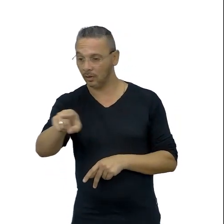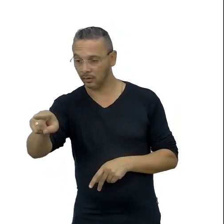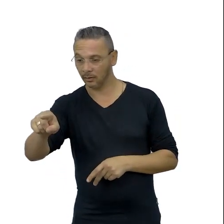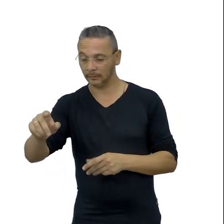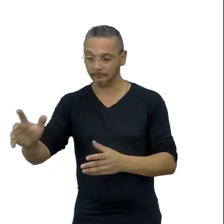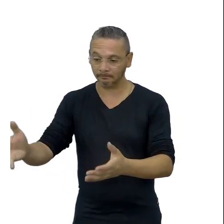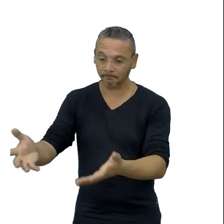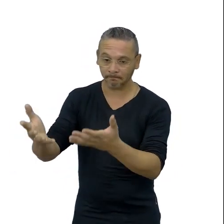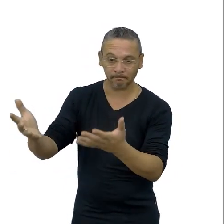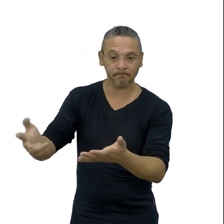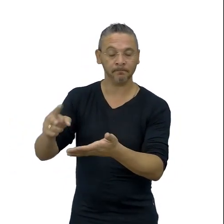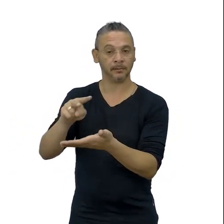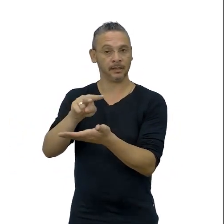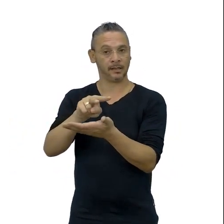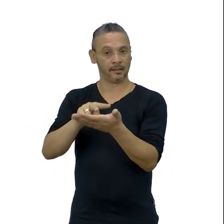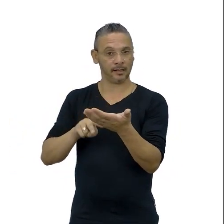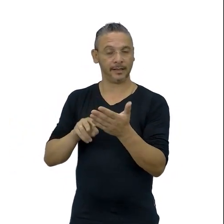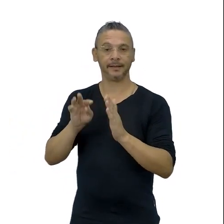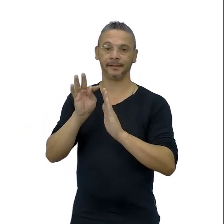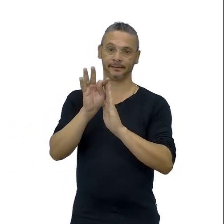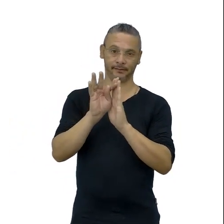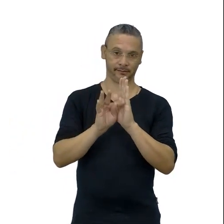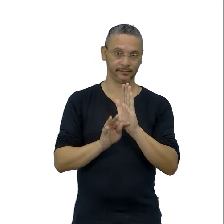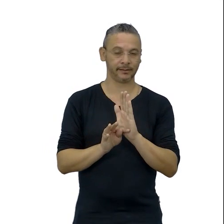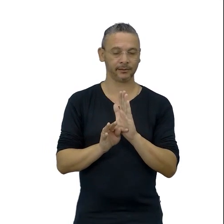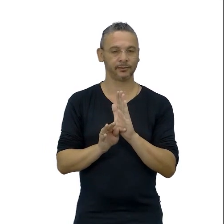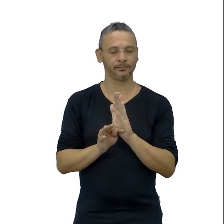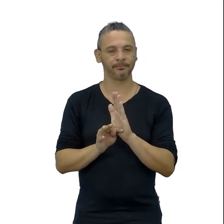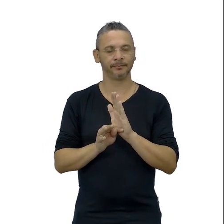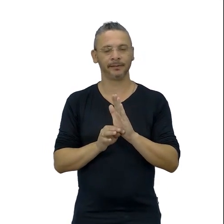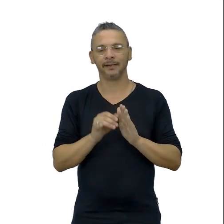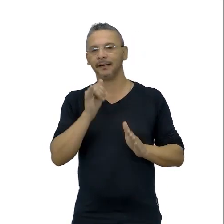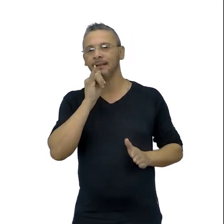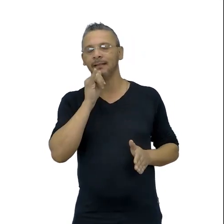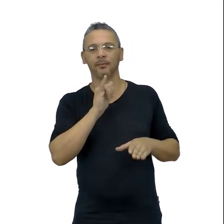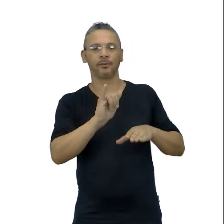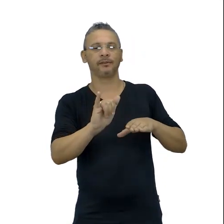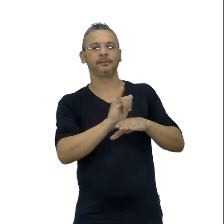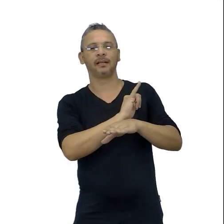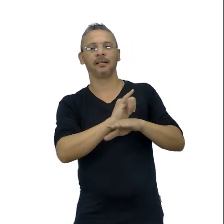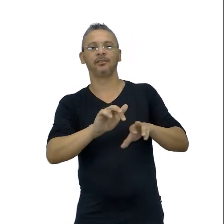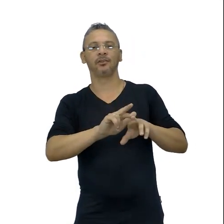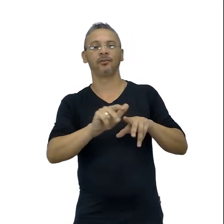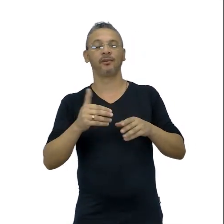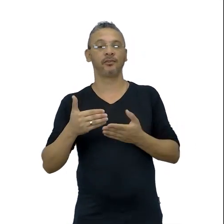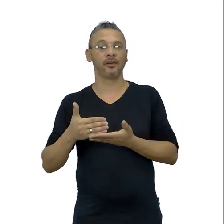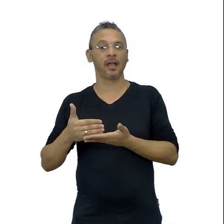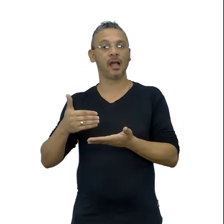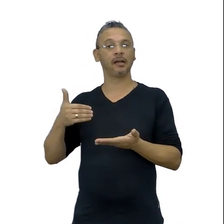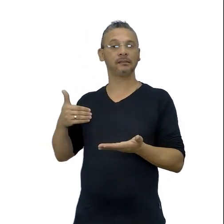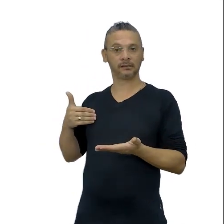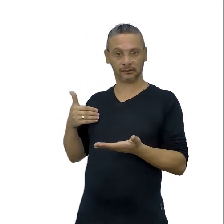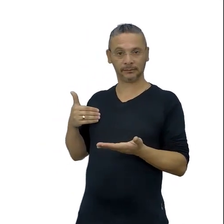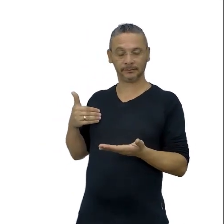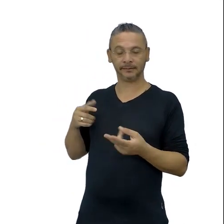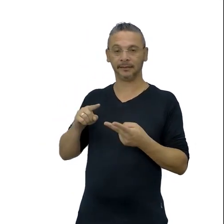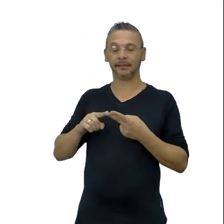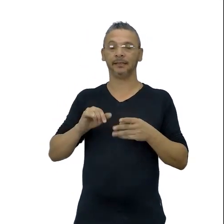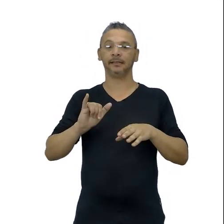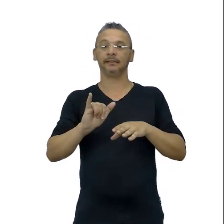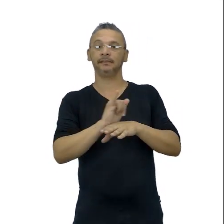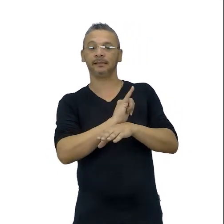leitura do texto, propondo estratégias, por exemplo, de antecipação, estratégias